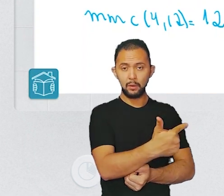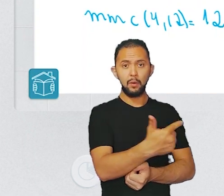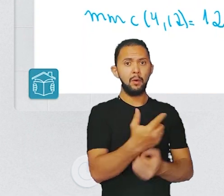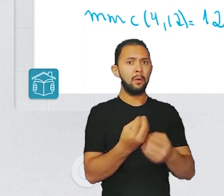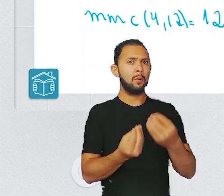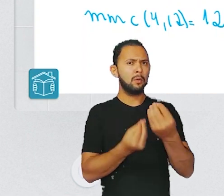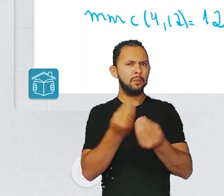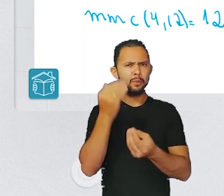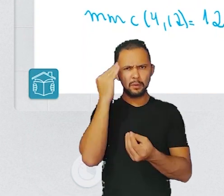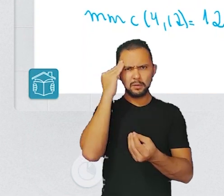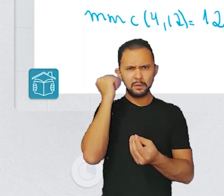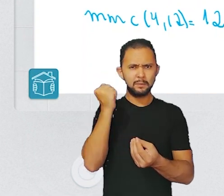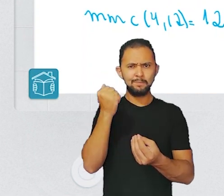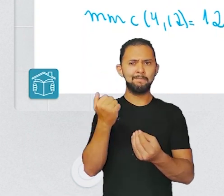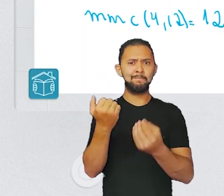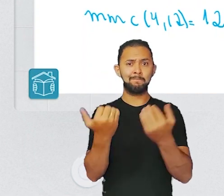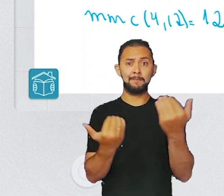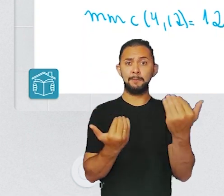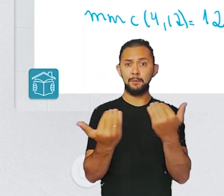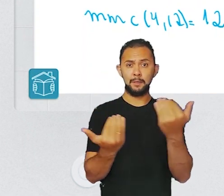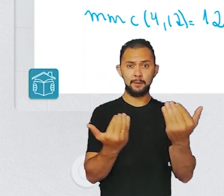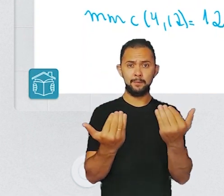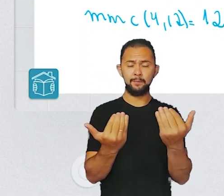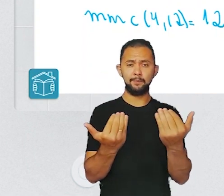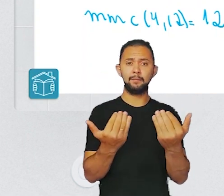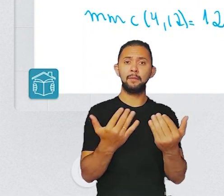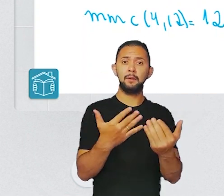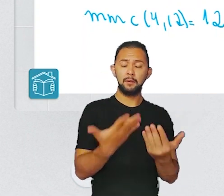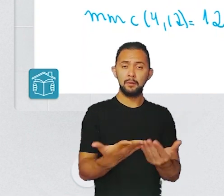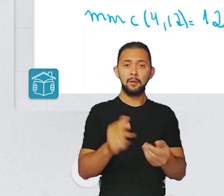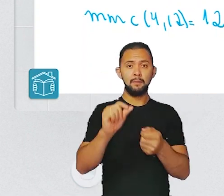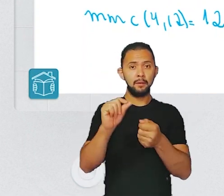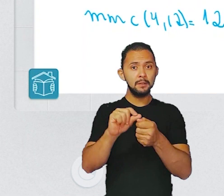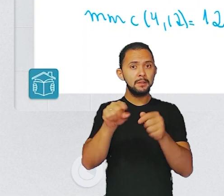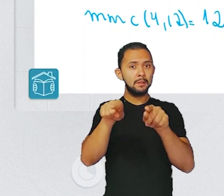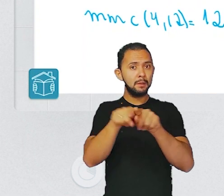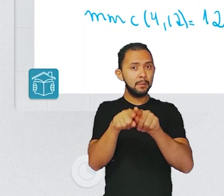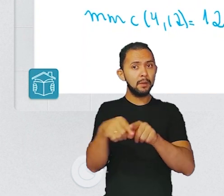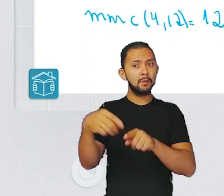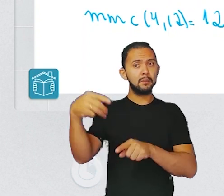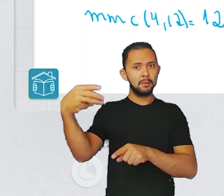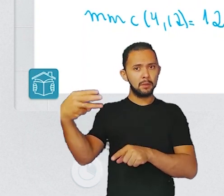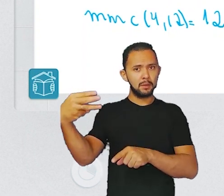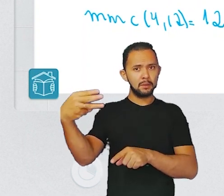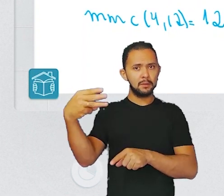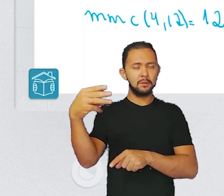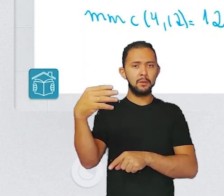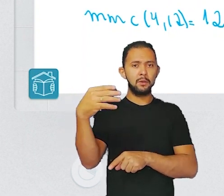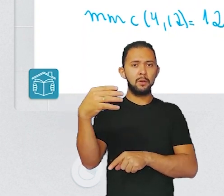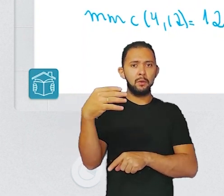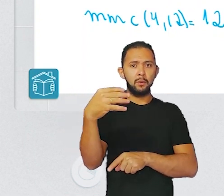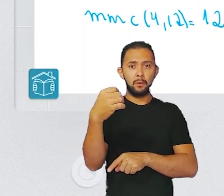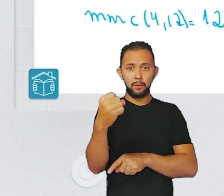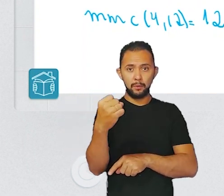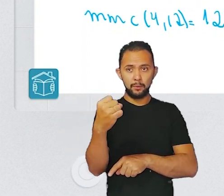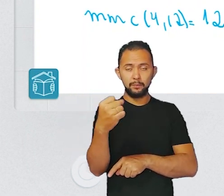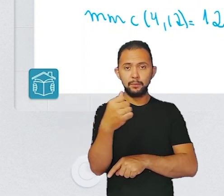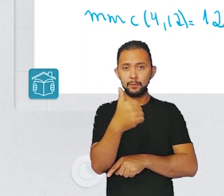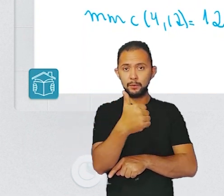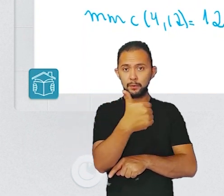Como é que a gente faz? Aí nós vamos fazer assim, ó. Nós vamos colocar esses 3 números e nós vamos fatorar esses